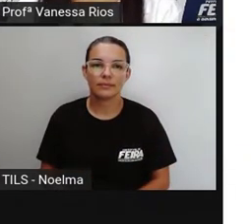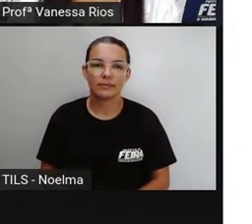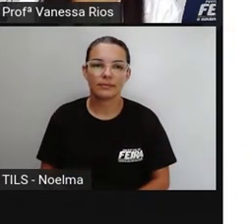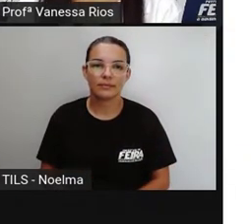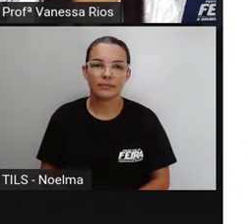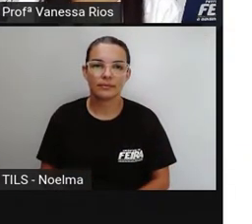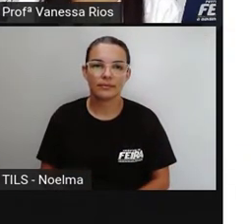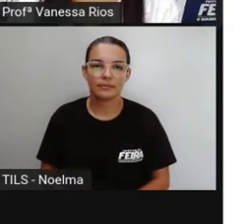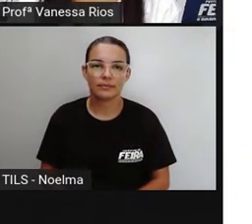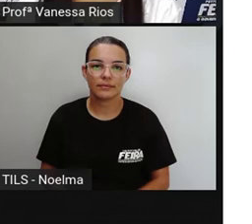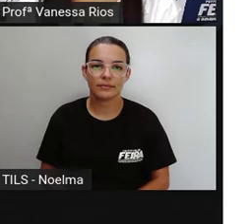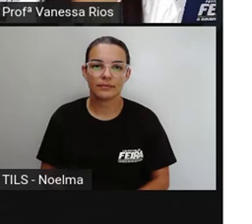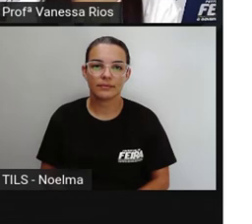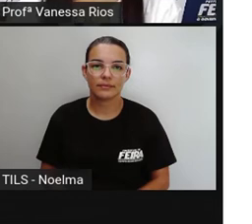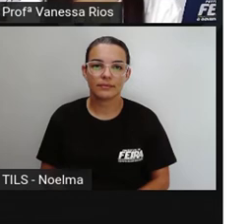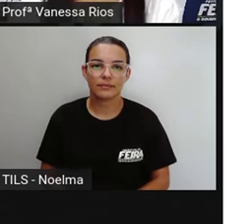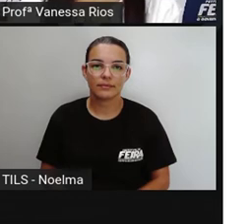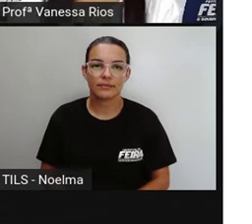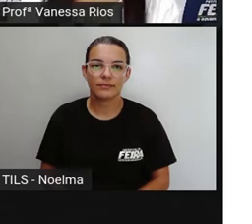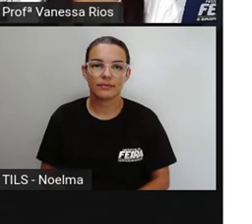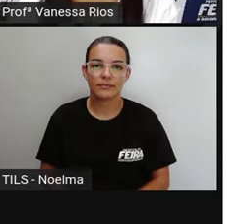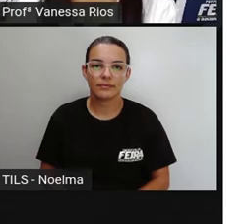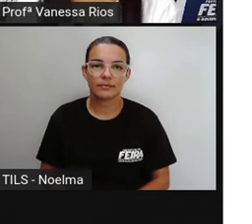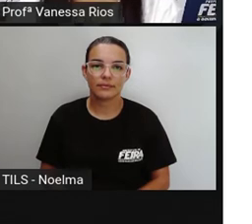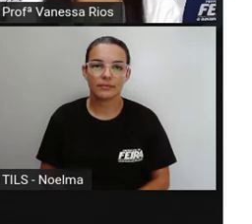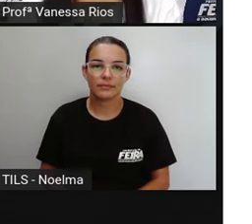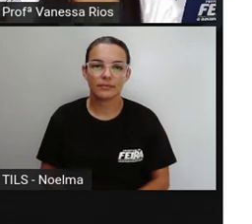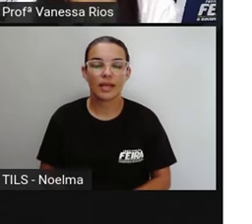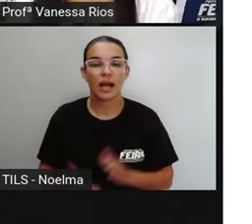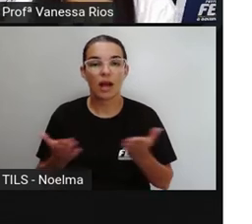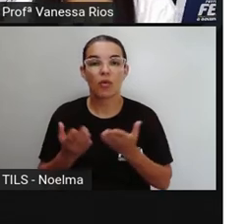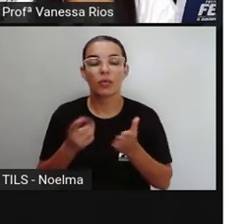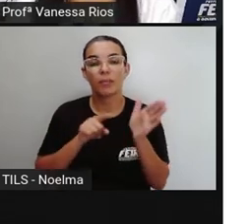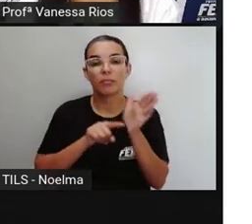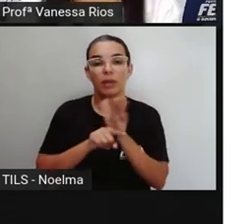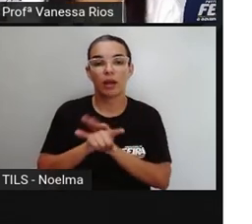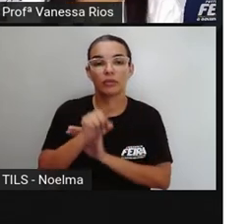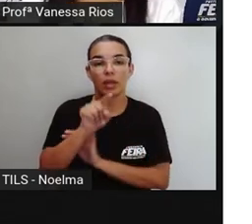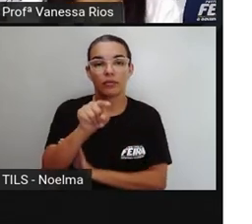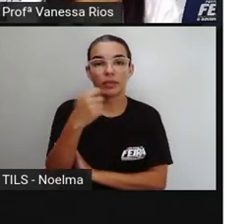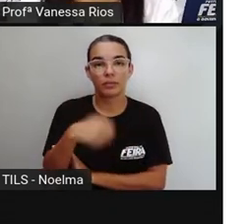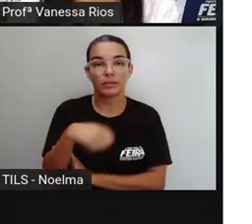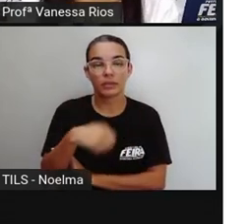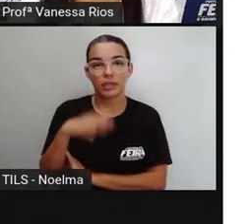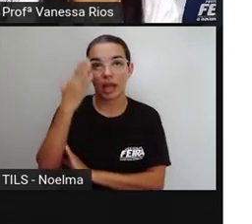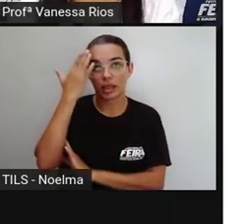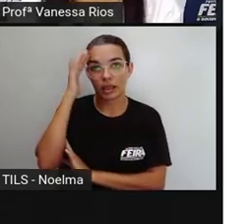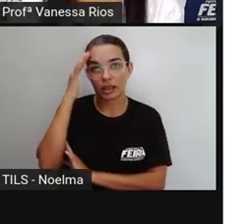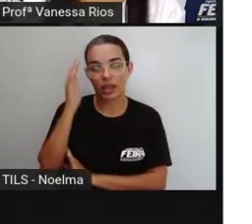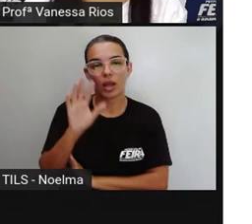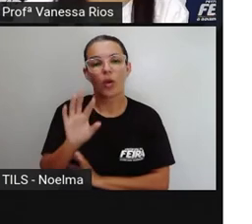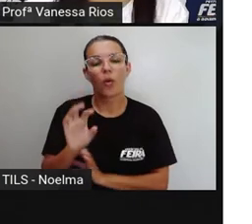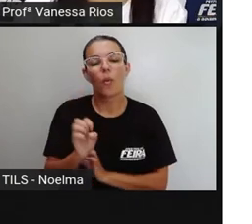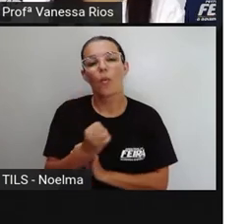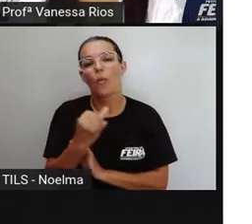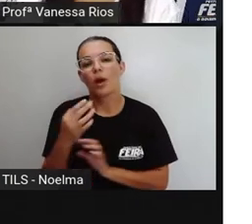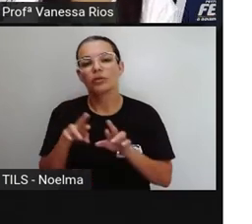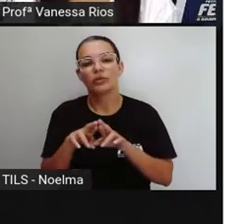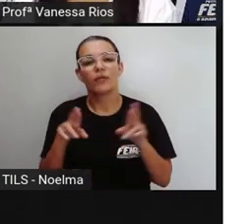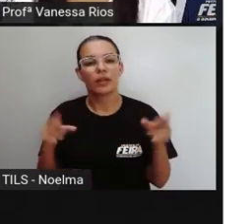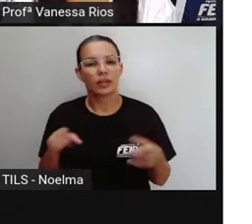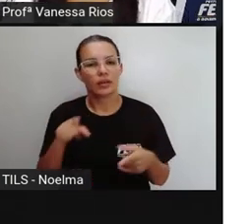E a Pró traz essa pergunta porque é bem importante a gente perceber essa diferença, né? Você sabe